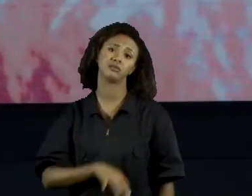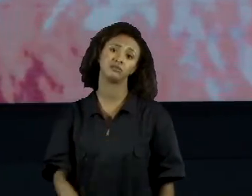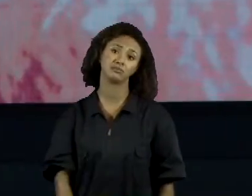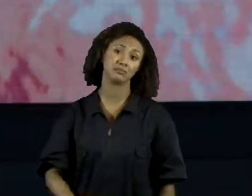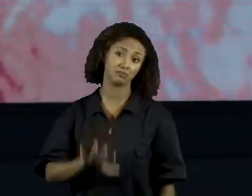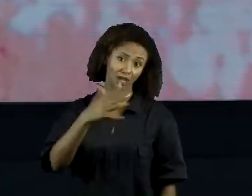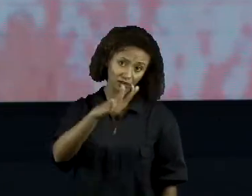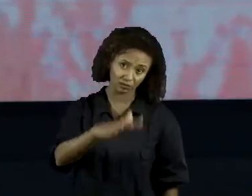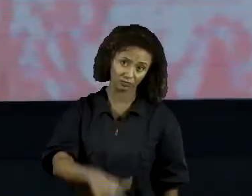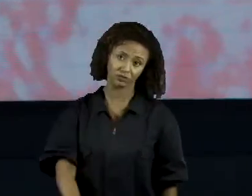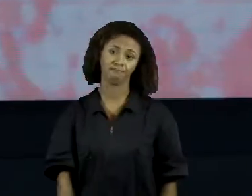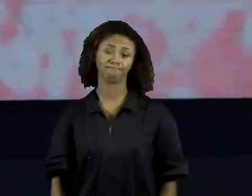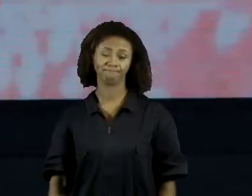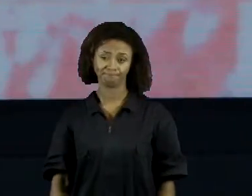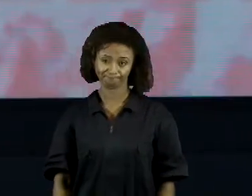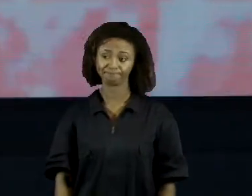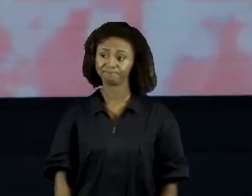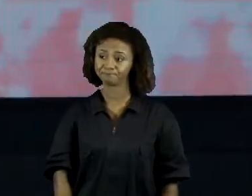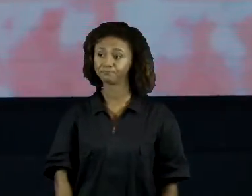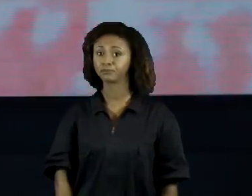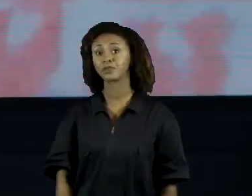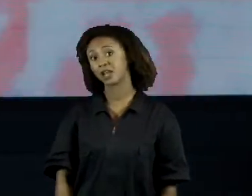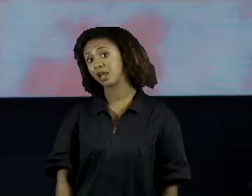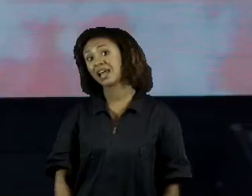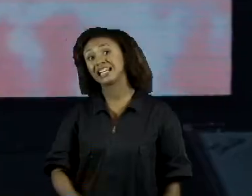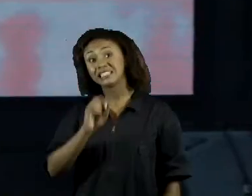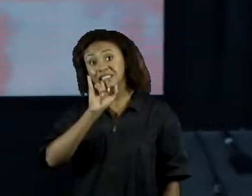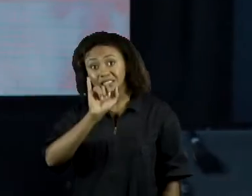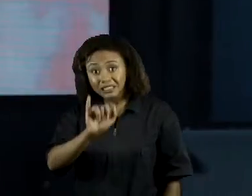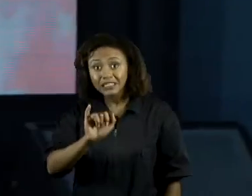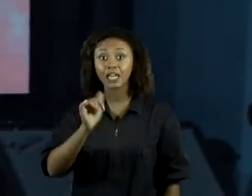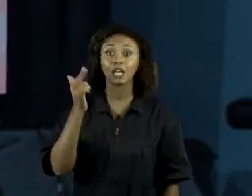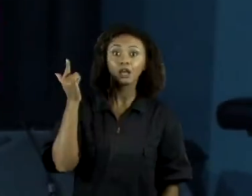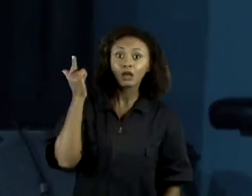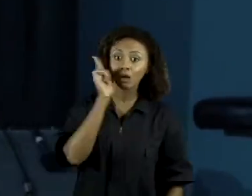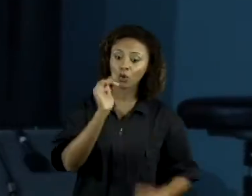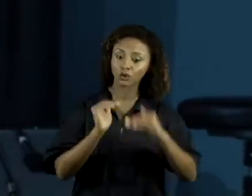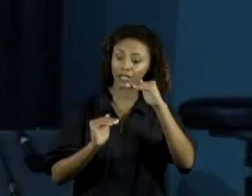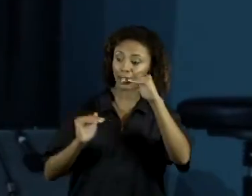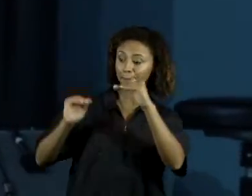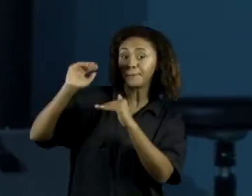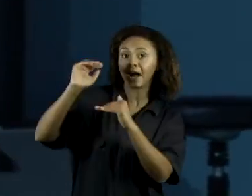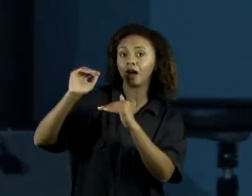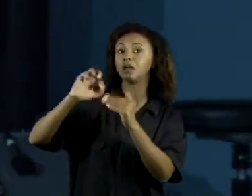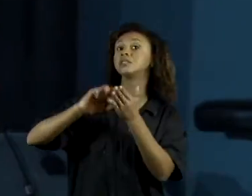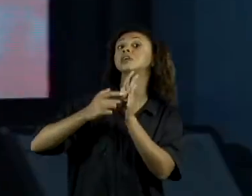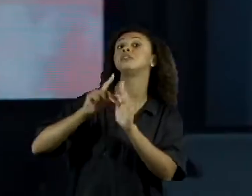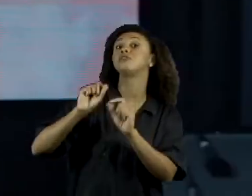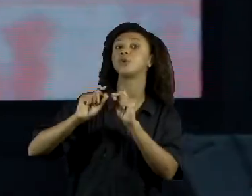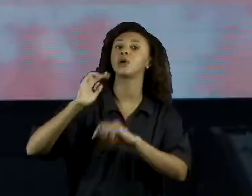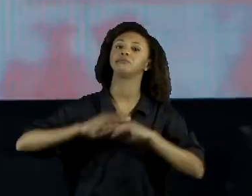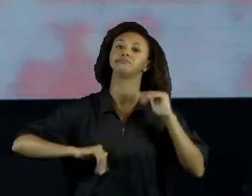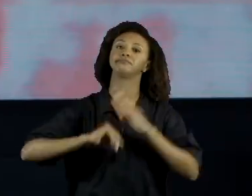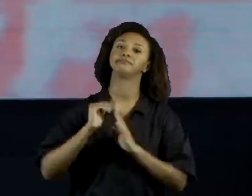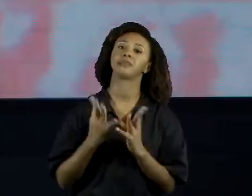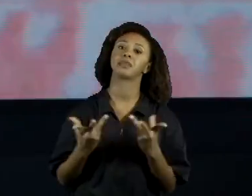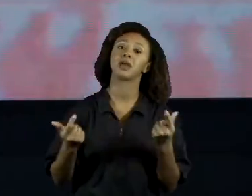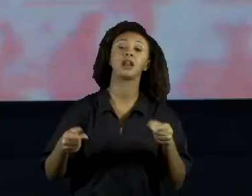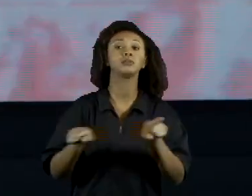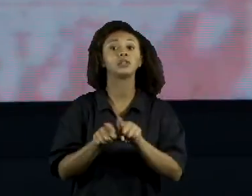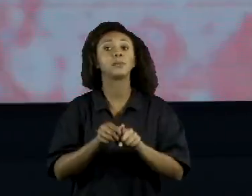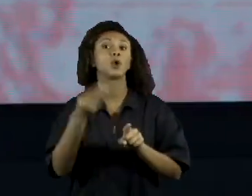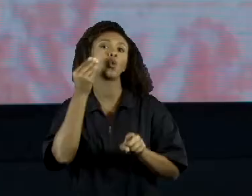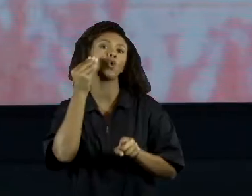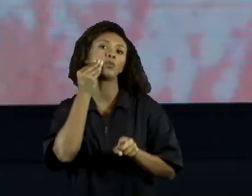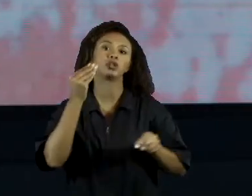média. Os que ultrapassam são porque têm talento e tiveram oportunidades.